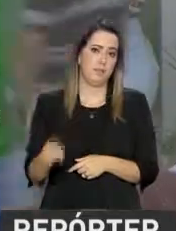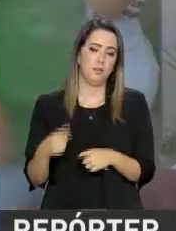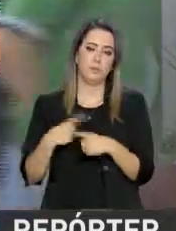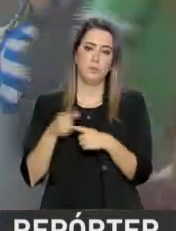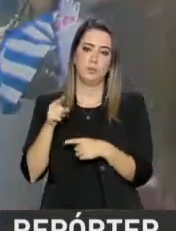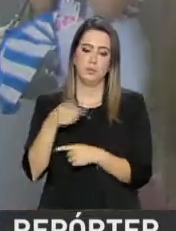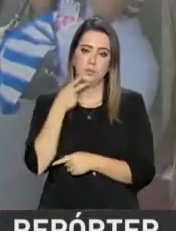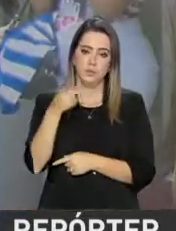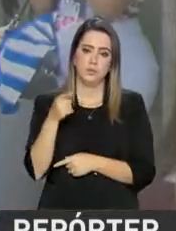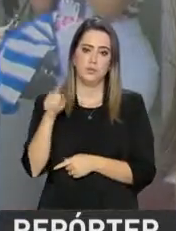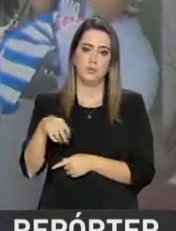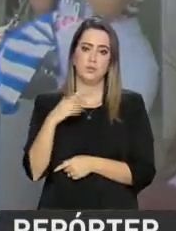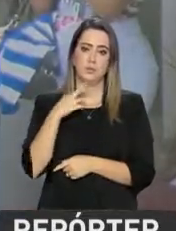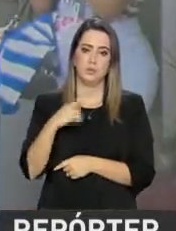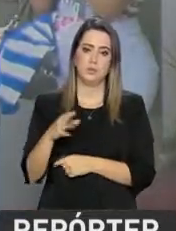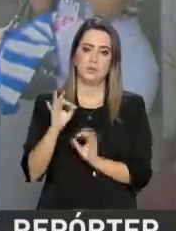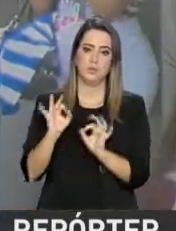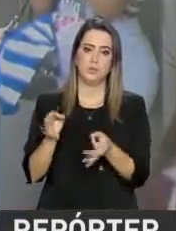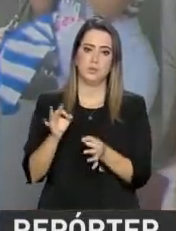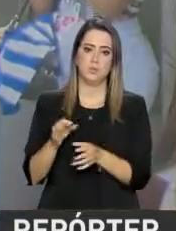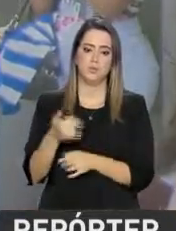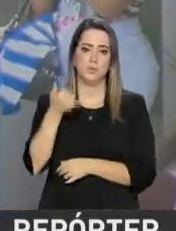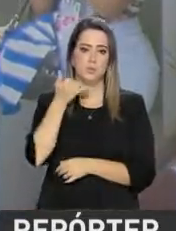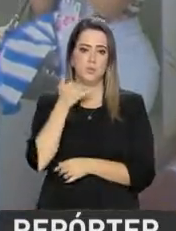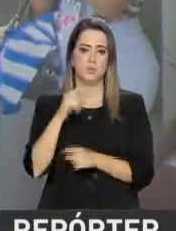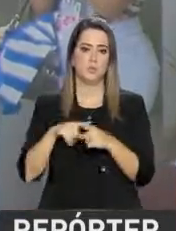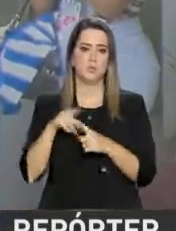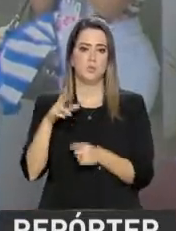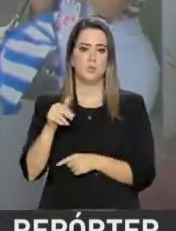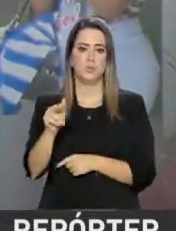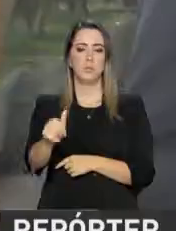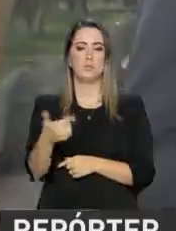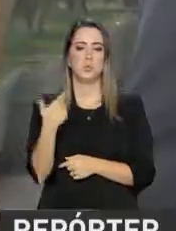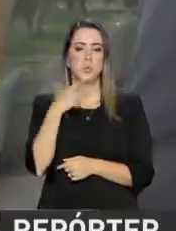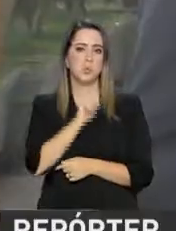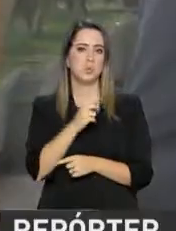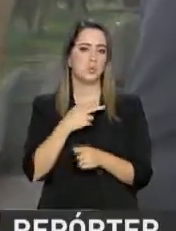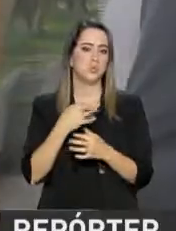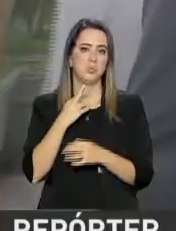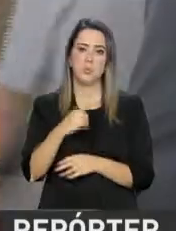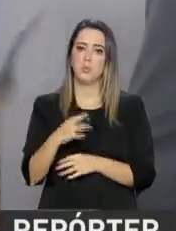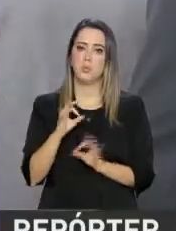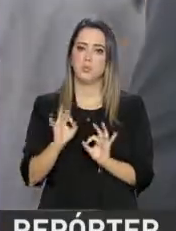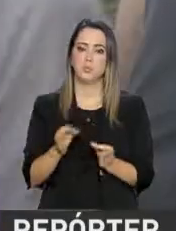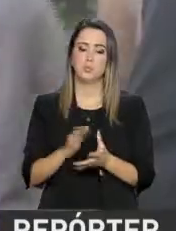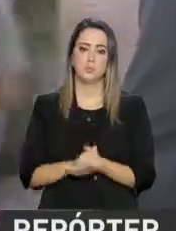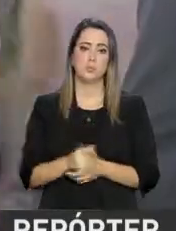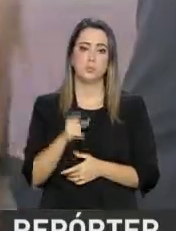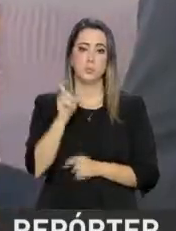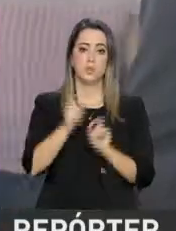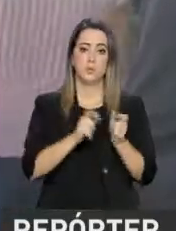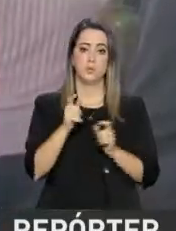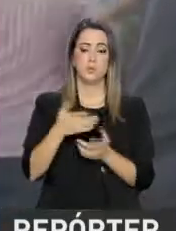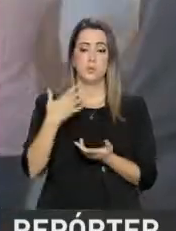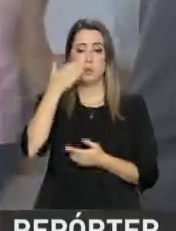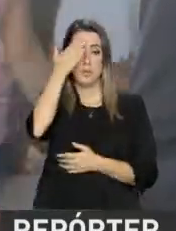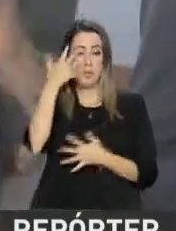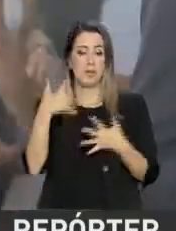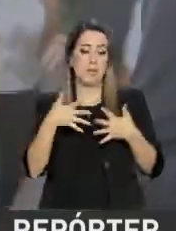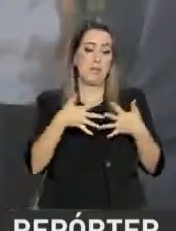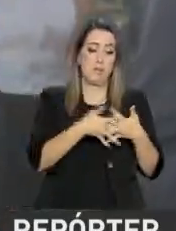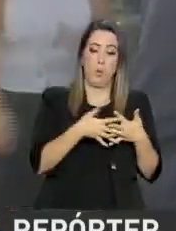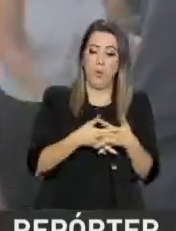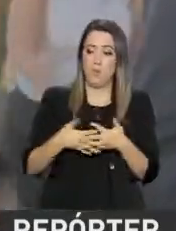eles falavam que resolver o meu problema pelo telefone mas eles nunca conseguiram o que nem todo mundo sabe é que os conflitos entre consumidores